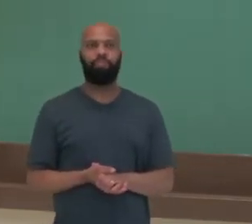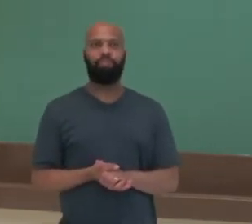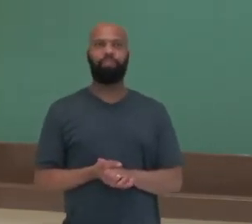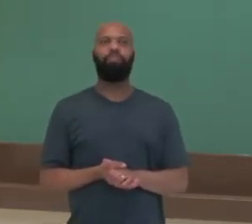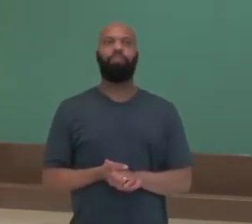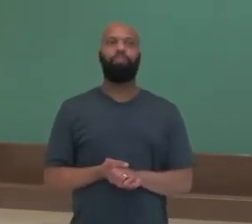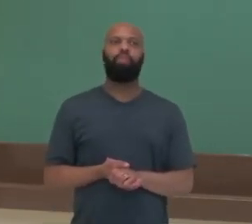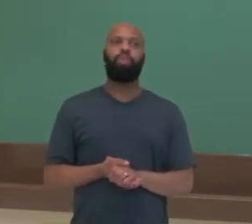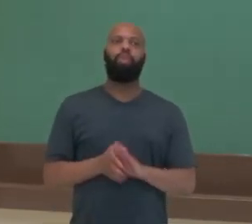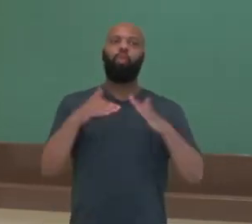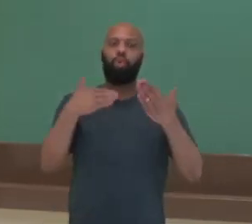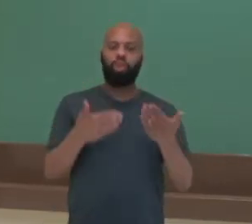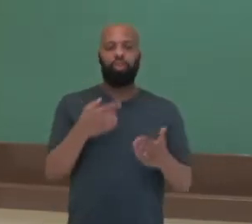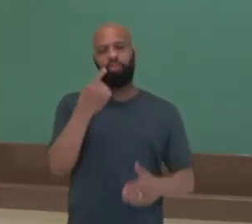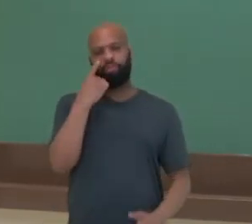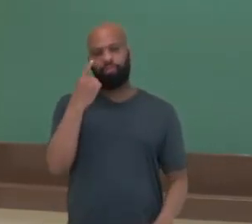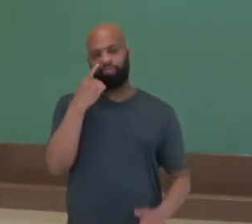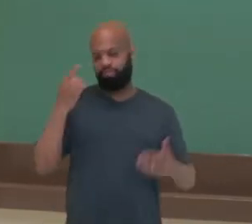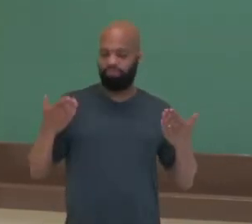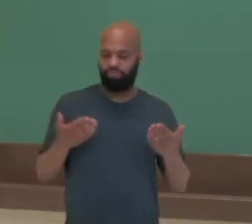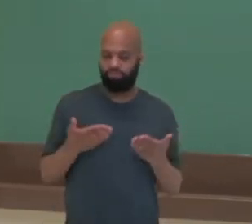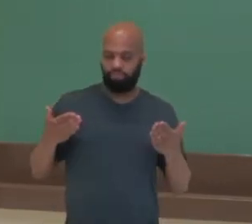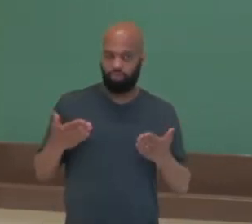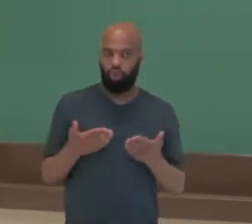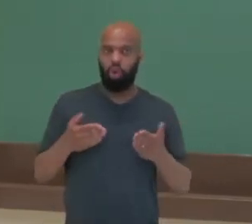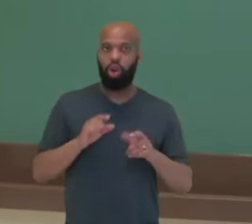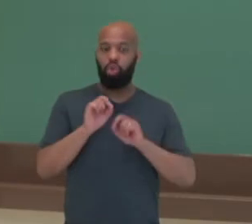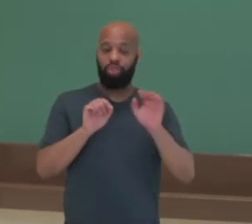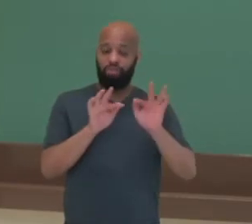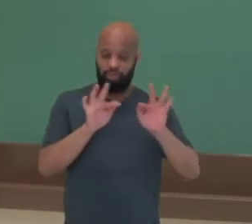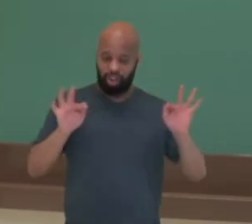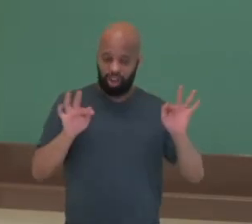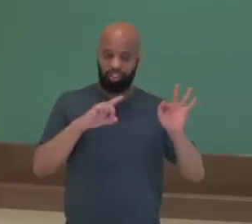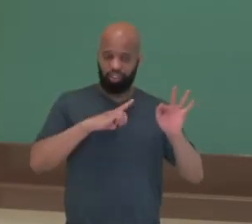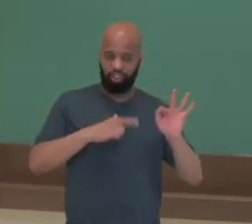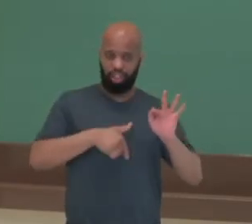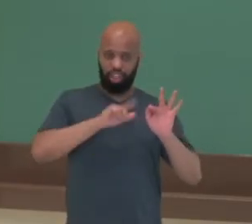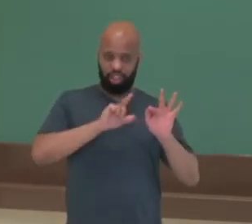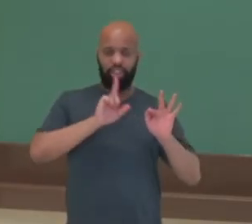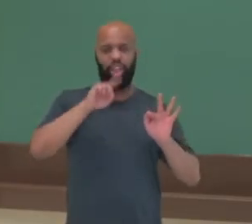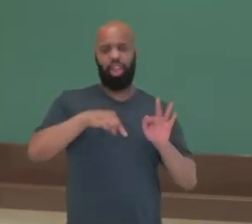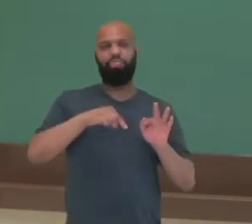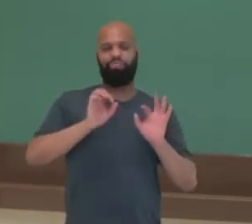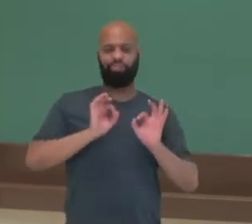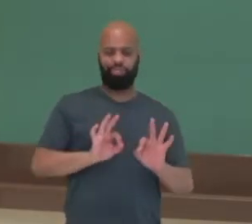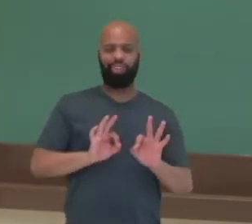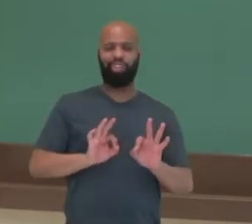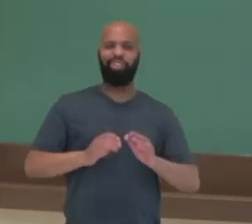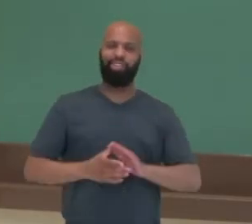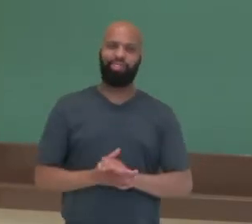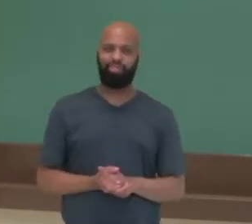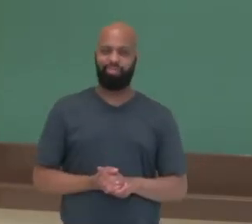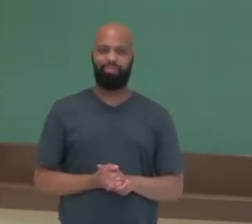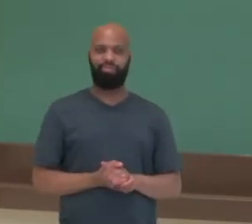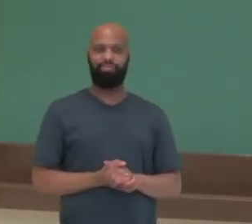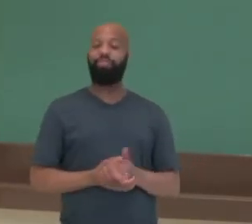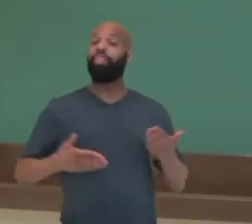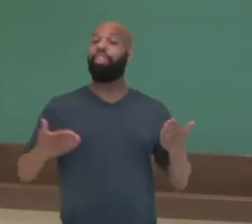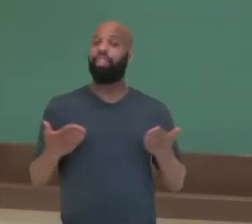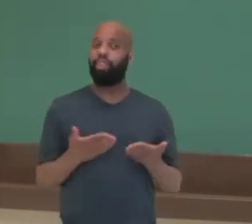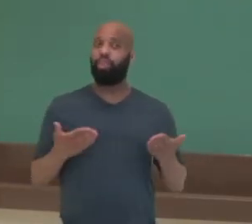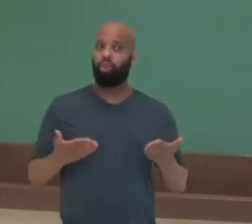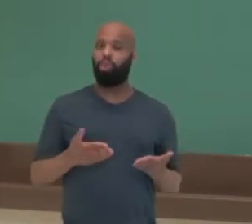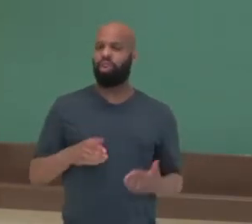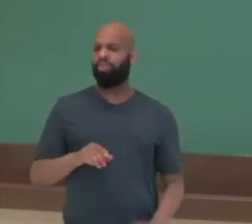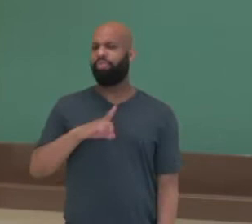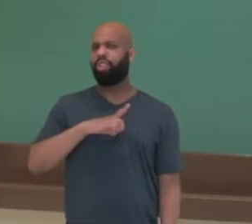Então, conforme verificado, a afirmação é sim verdadeira, certo? Vamos